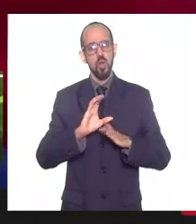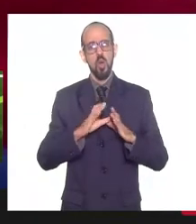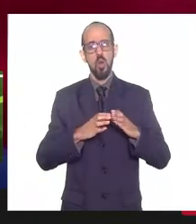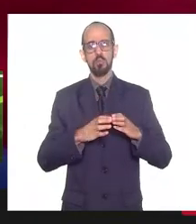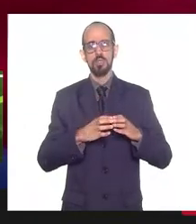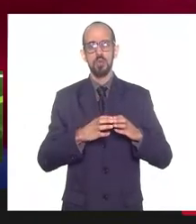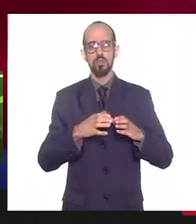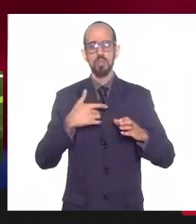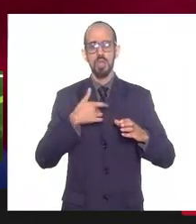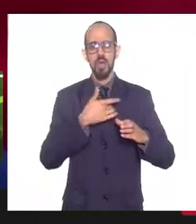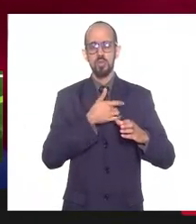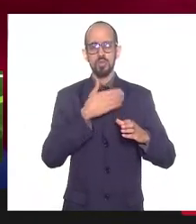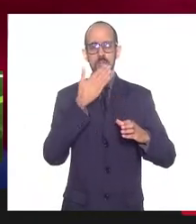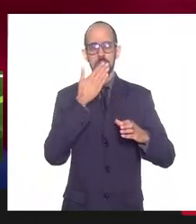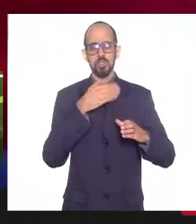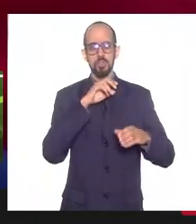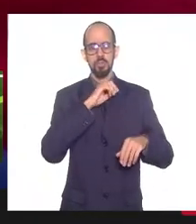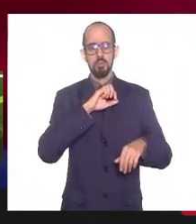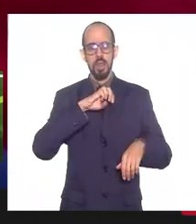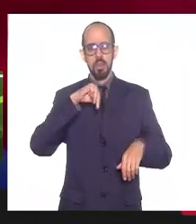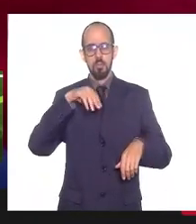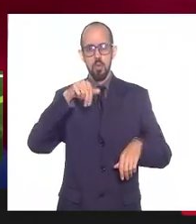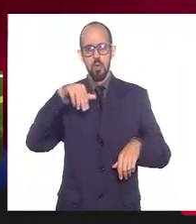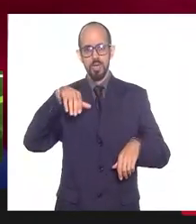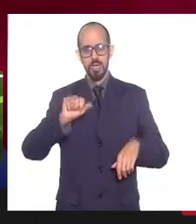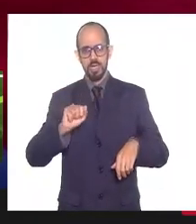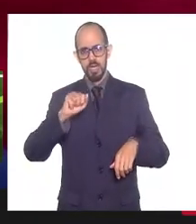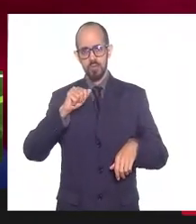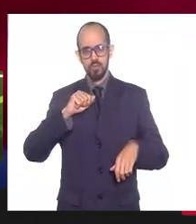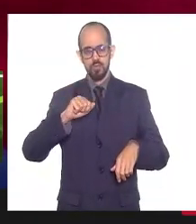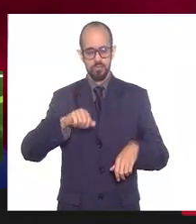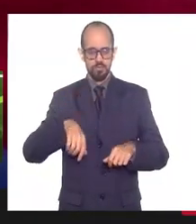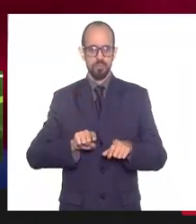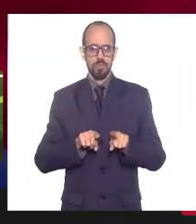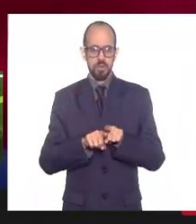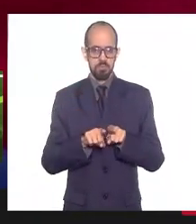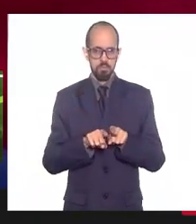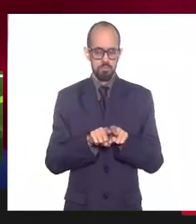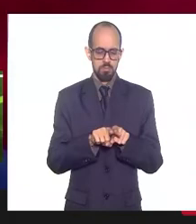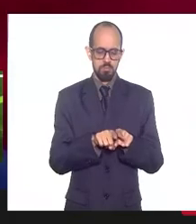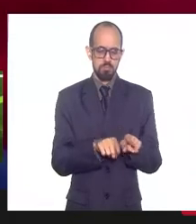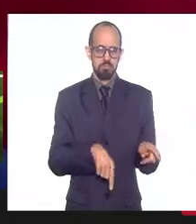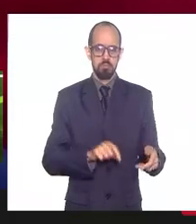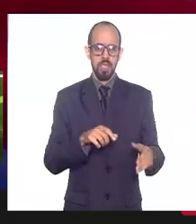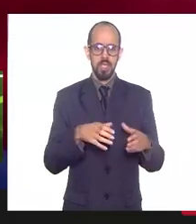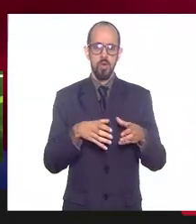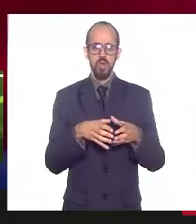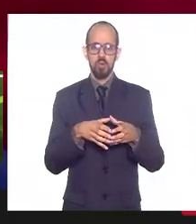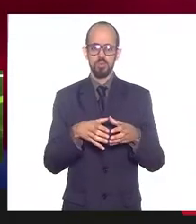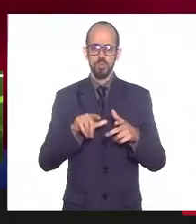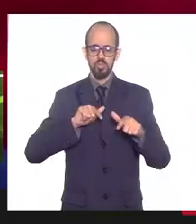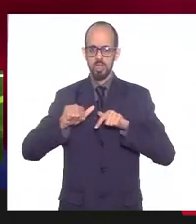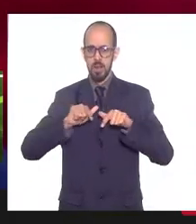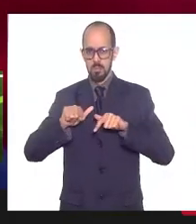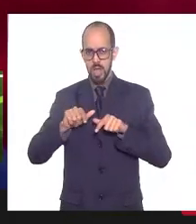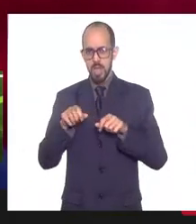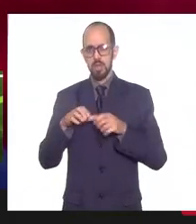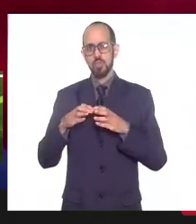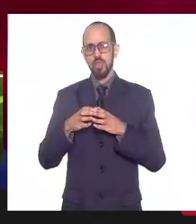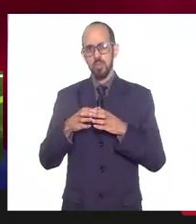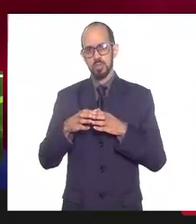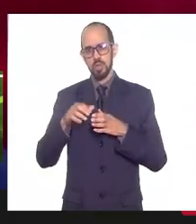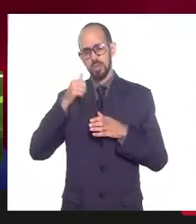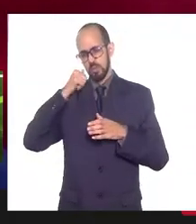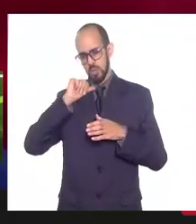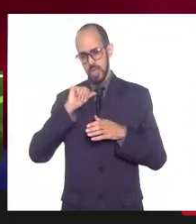Saúde, solicitada pela deputada Mônica Francisco, com a presença também da Comissão de Trabalho e da Comissão dos Direitos da